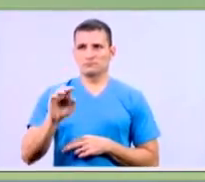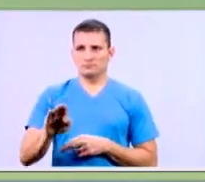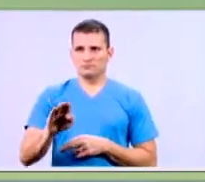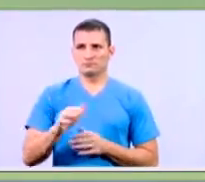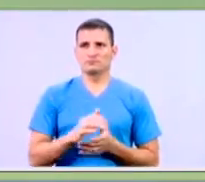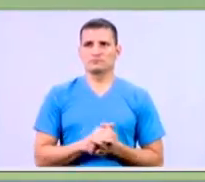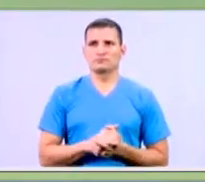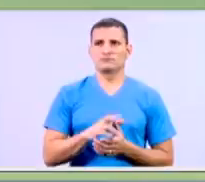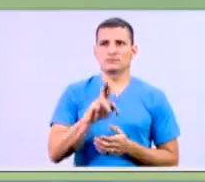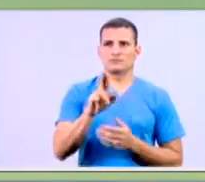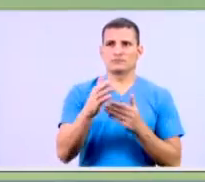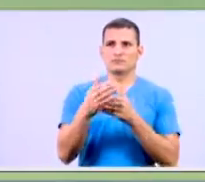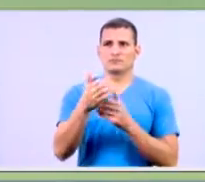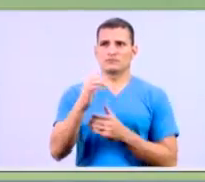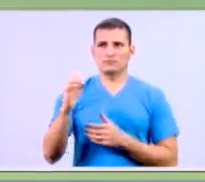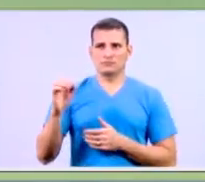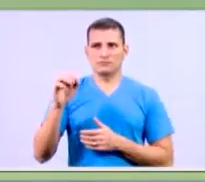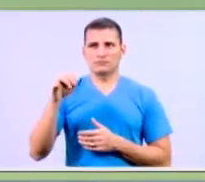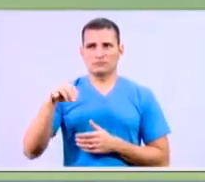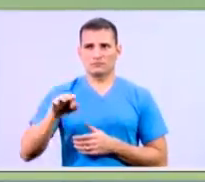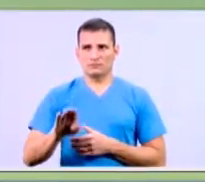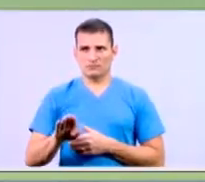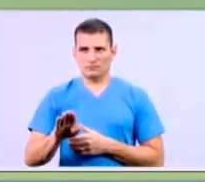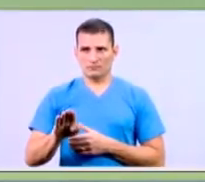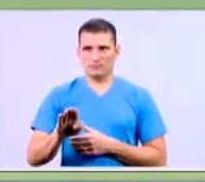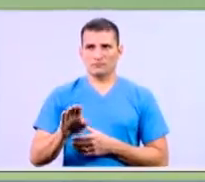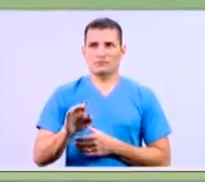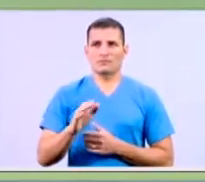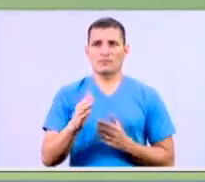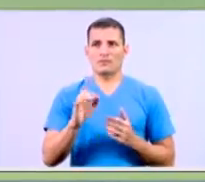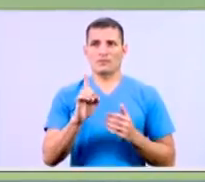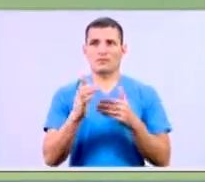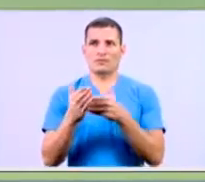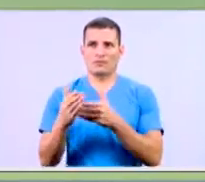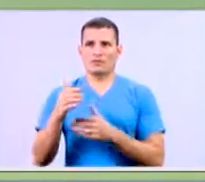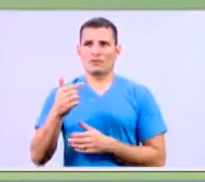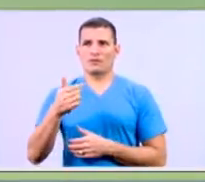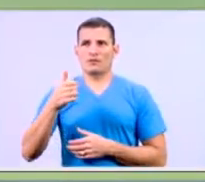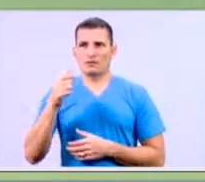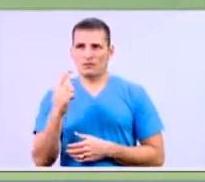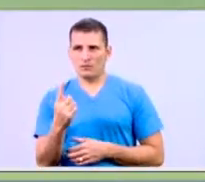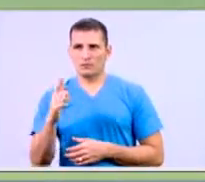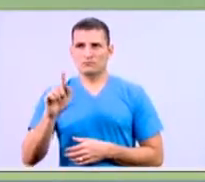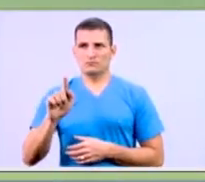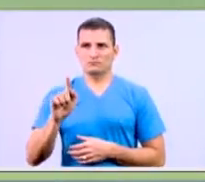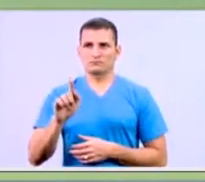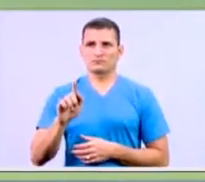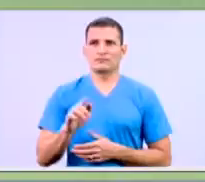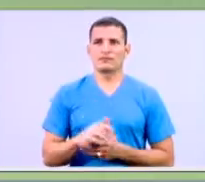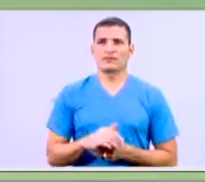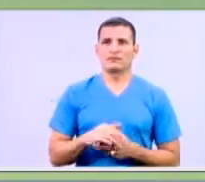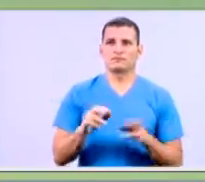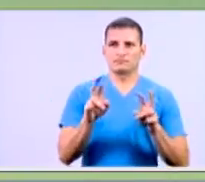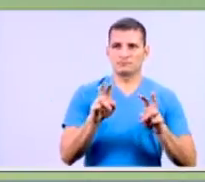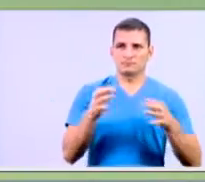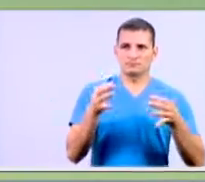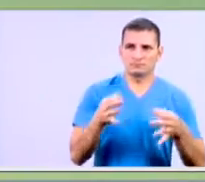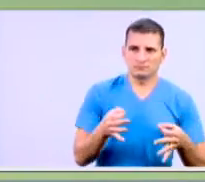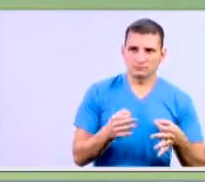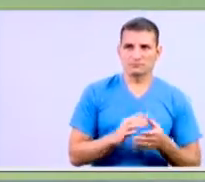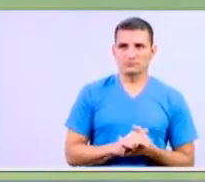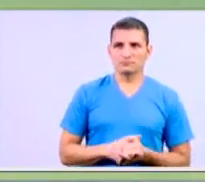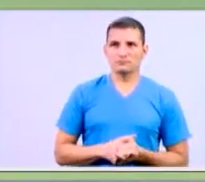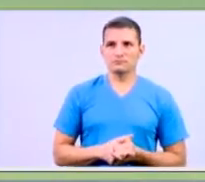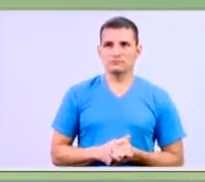seria até 100 megabits, correto? Não seria até 1 gigabit. E o computador está certíssimo, que a aluna falou,